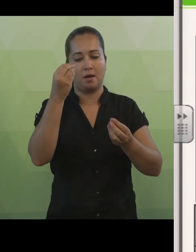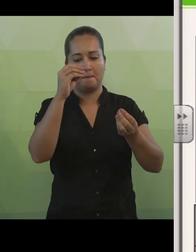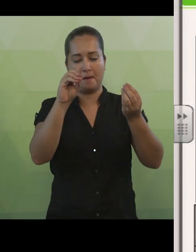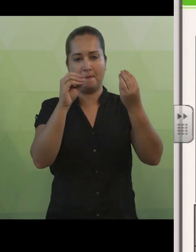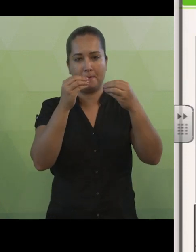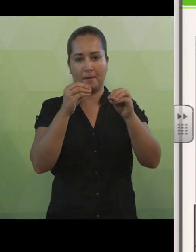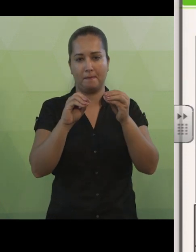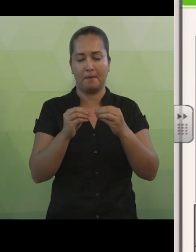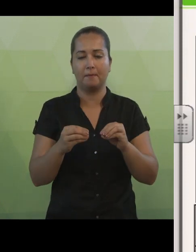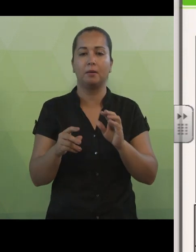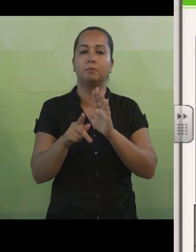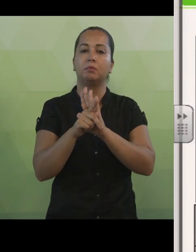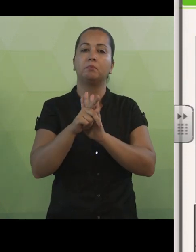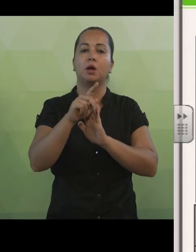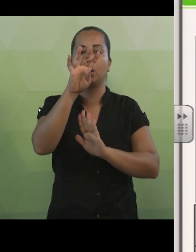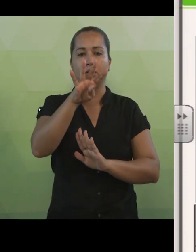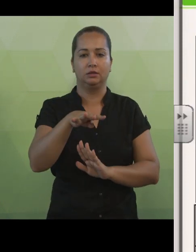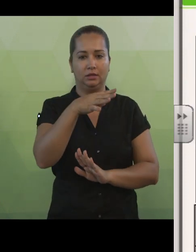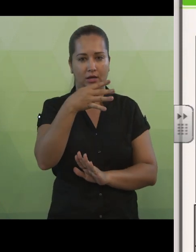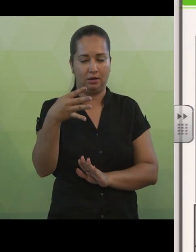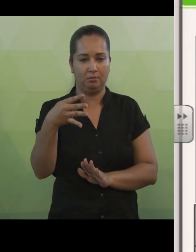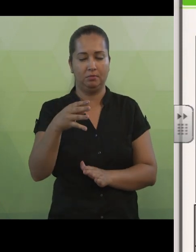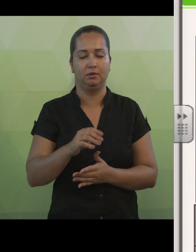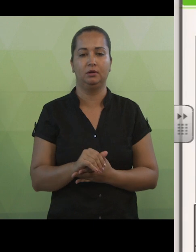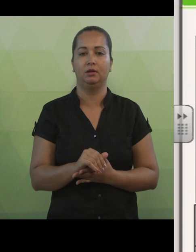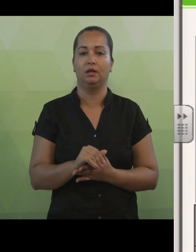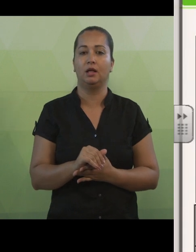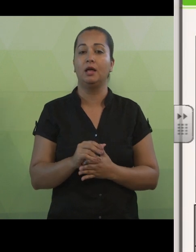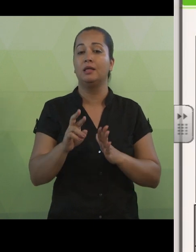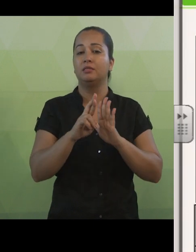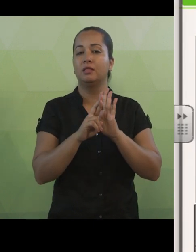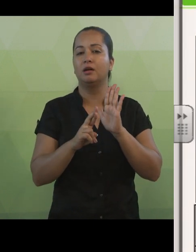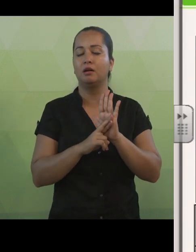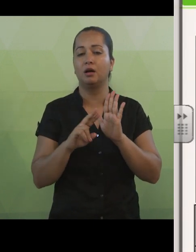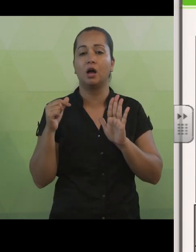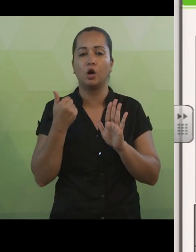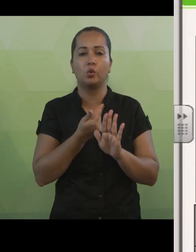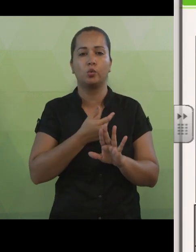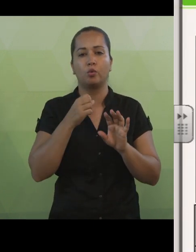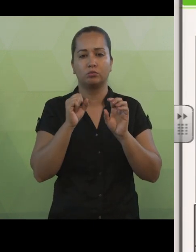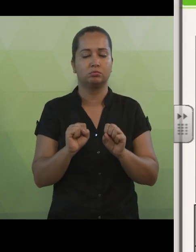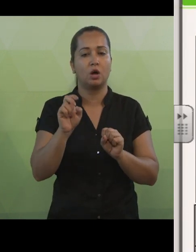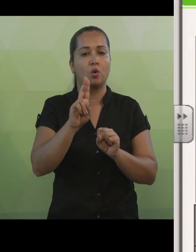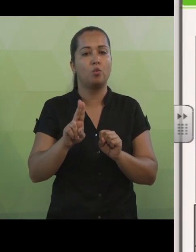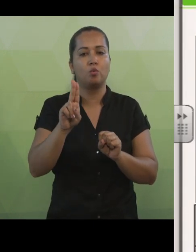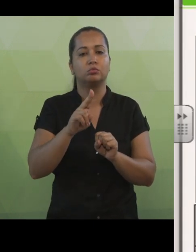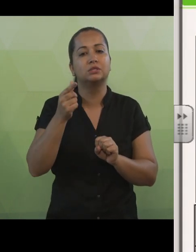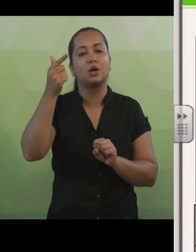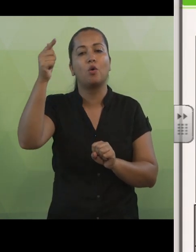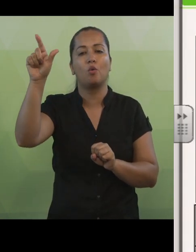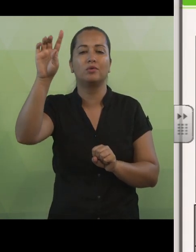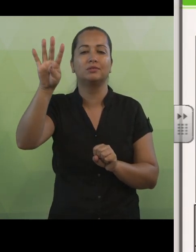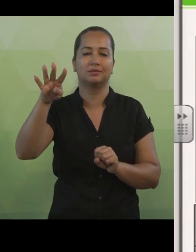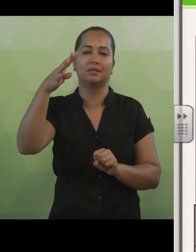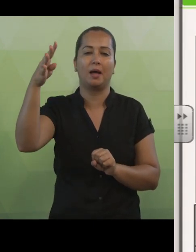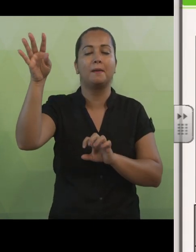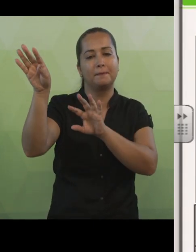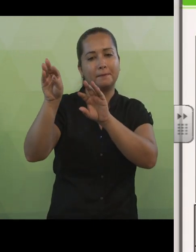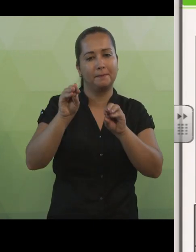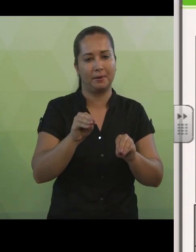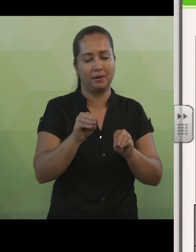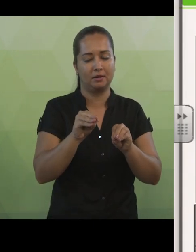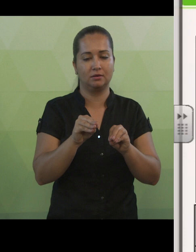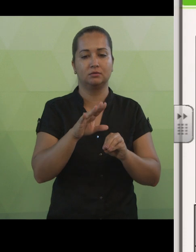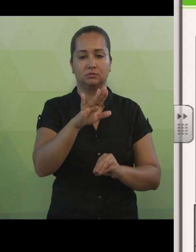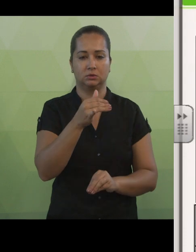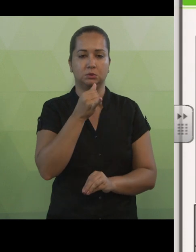qualquer em uma tabela. Na regra, nós podemos utilizar valores de outros atributos da mesma tabela para fazer a validação dos dados.